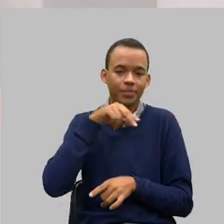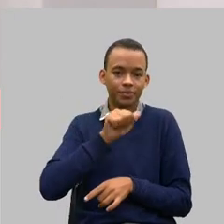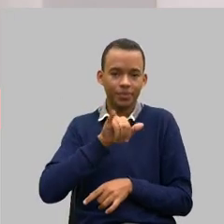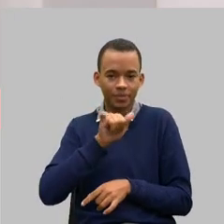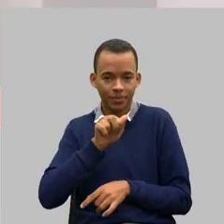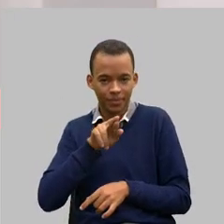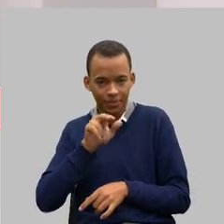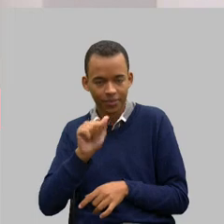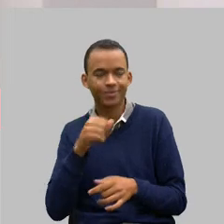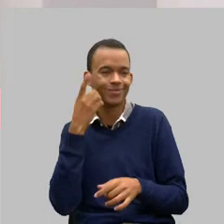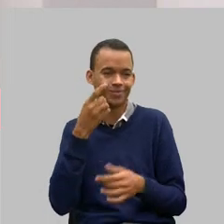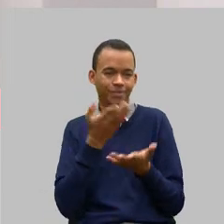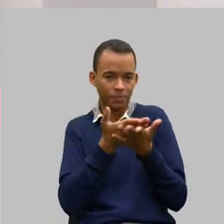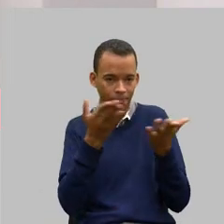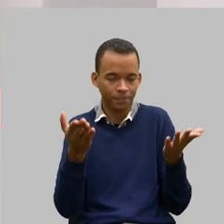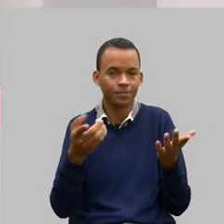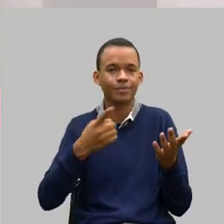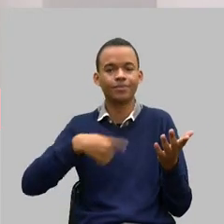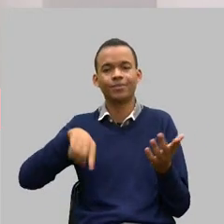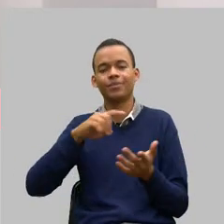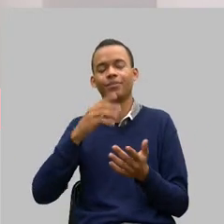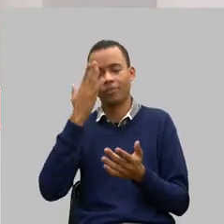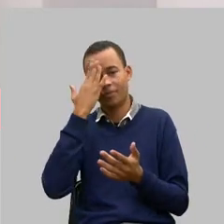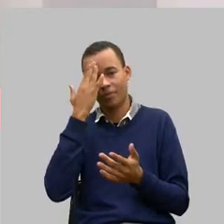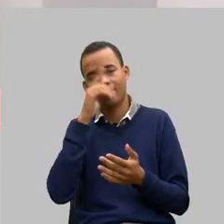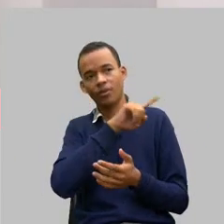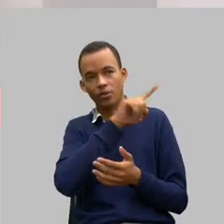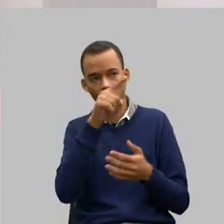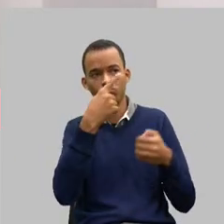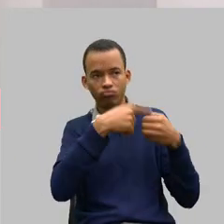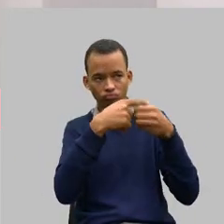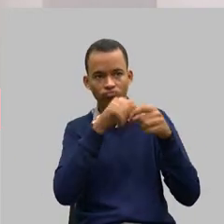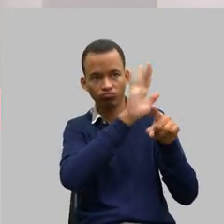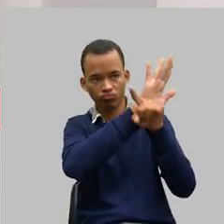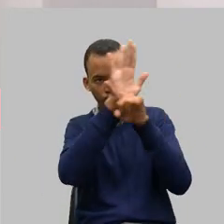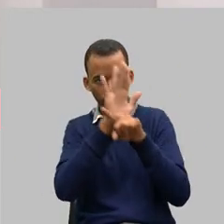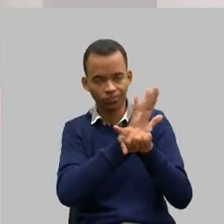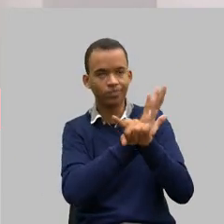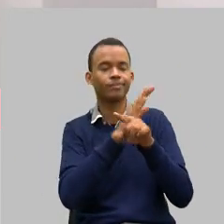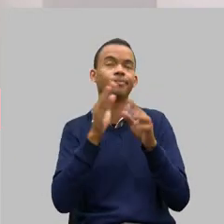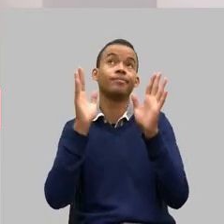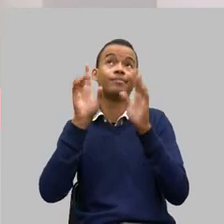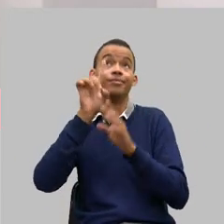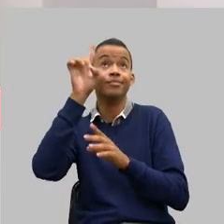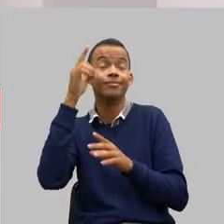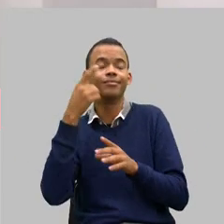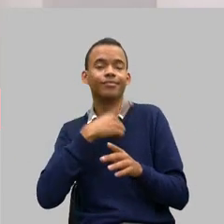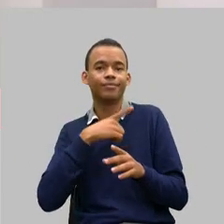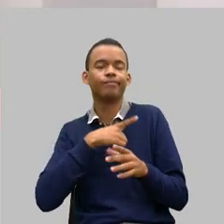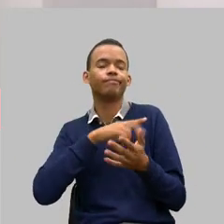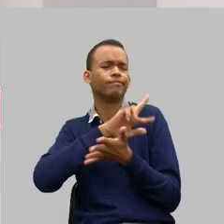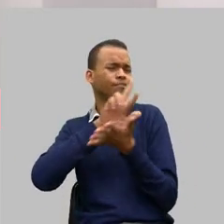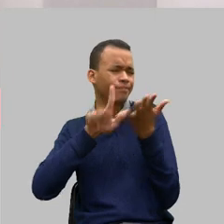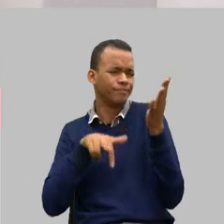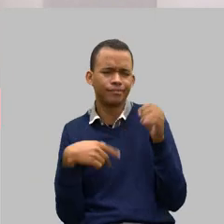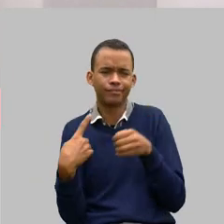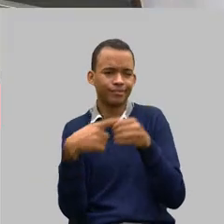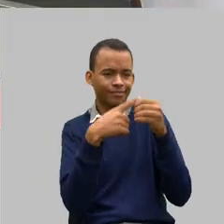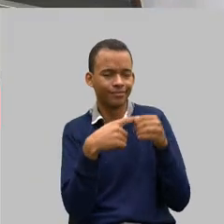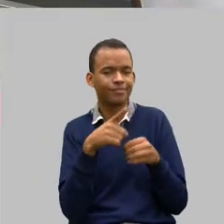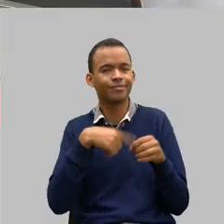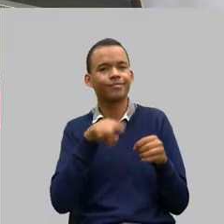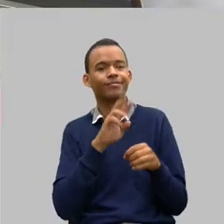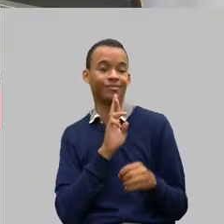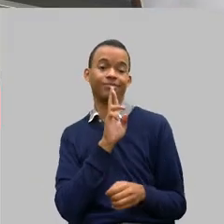es Cândido Deputado Thiago cota todos municipalistas e graças a Deus com vários municípios né que a gente consegue